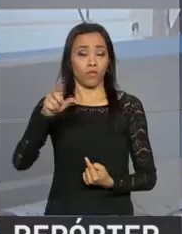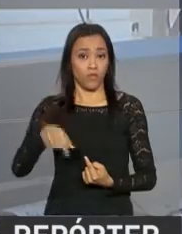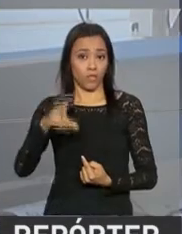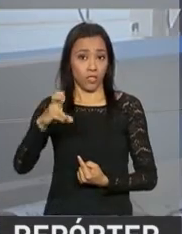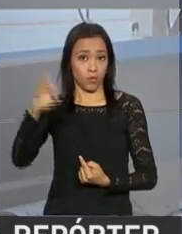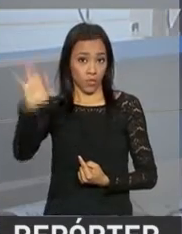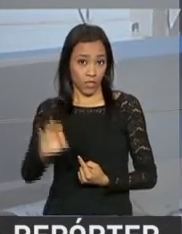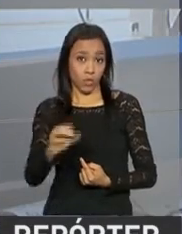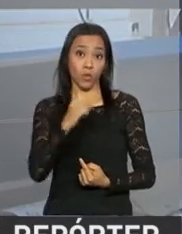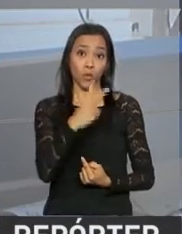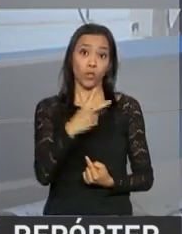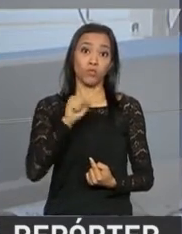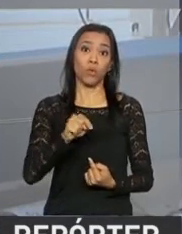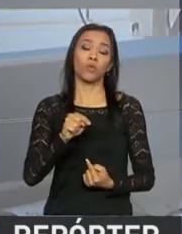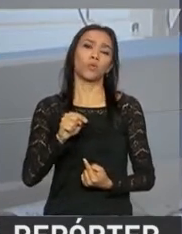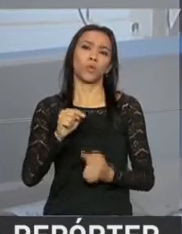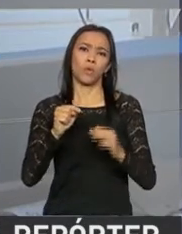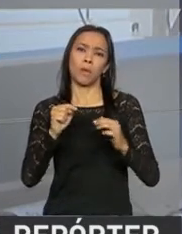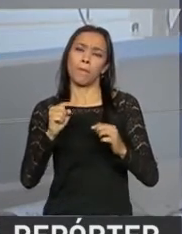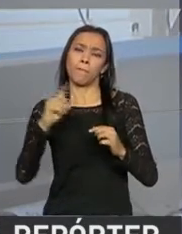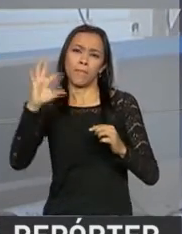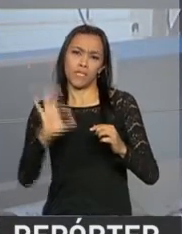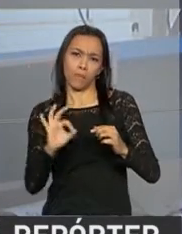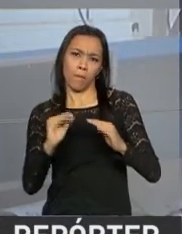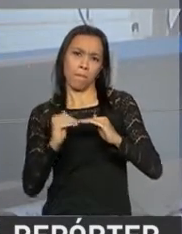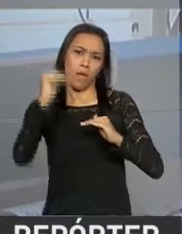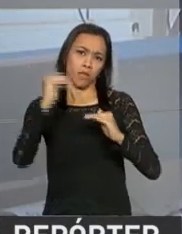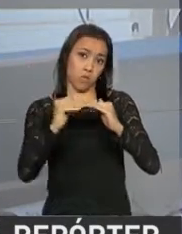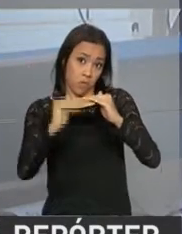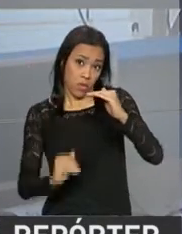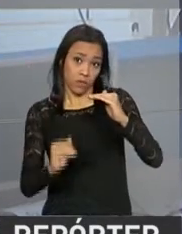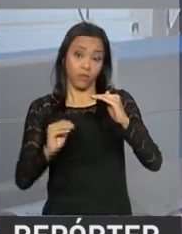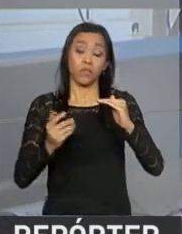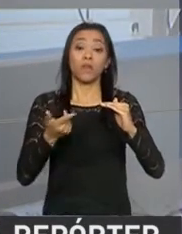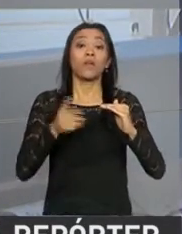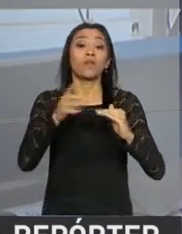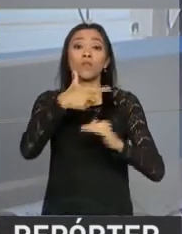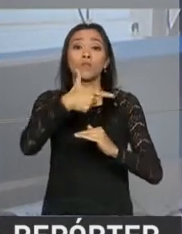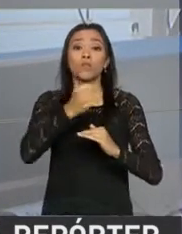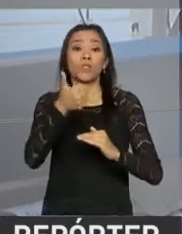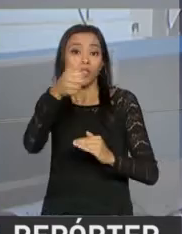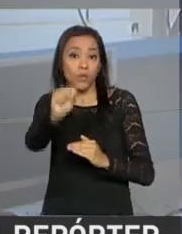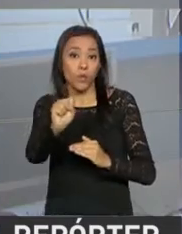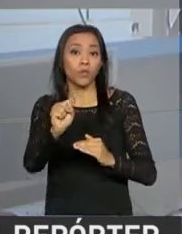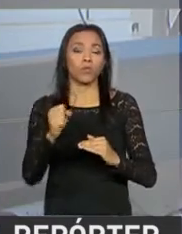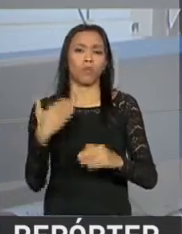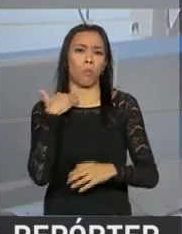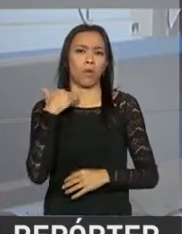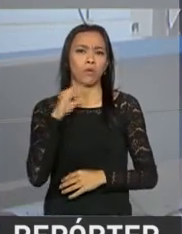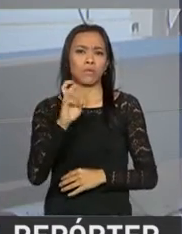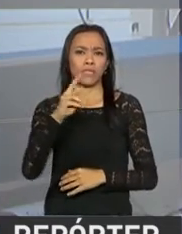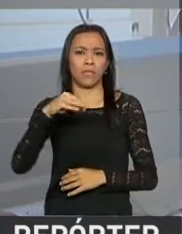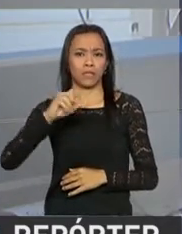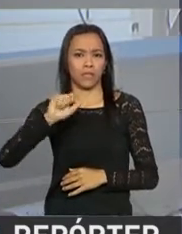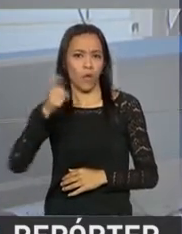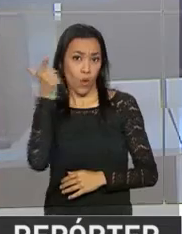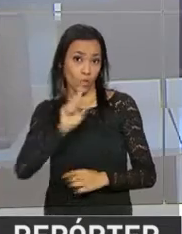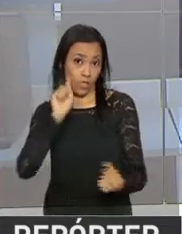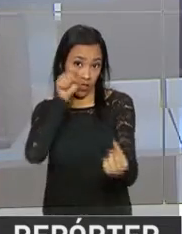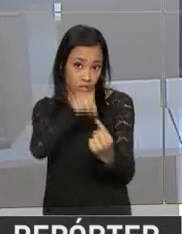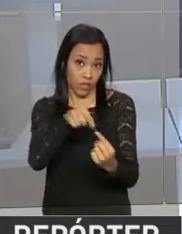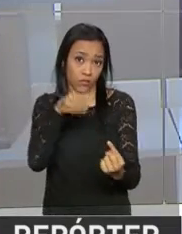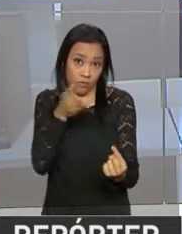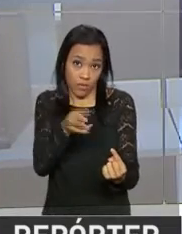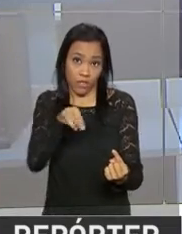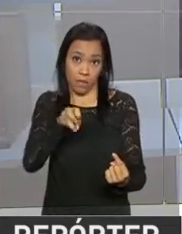de 2 pontos percentuais para mais ou para menos para 2018 a expectativa do banco central é atingir essa meta